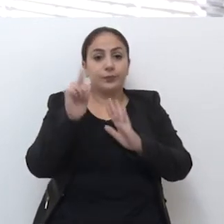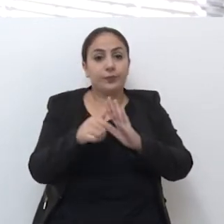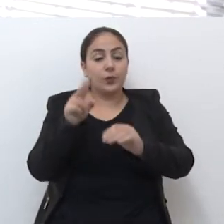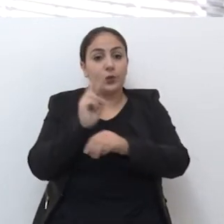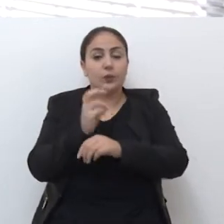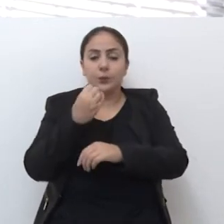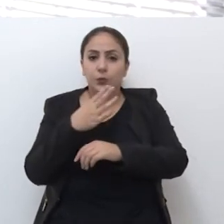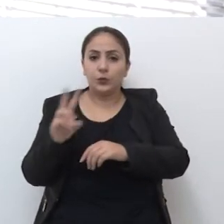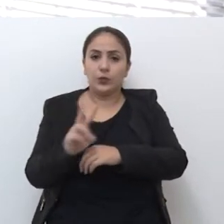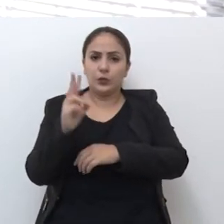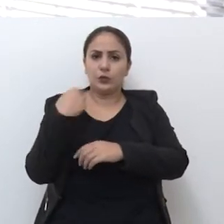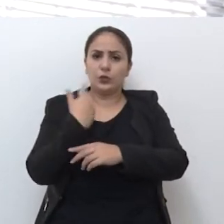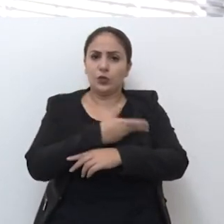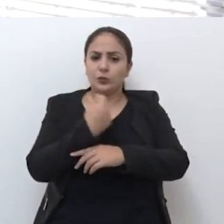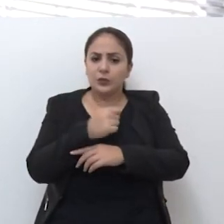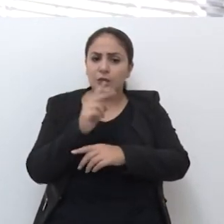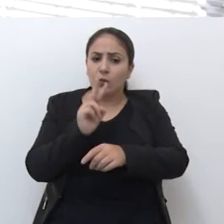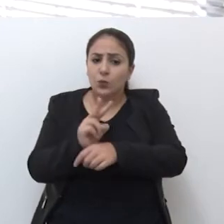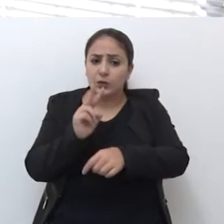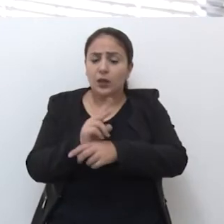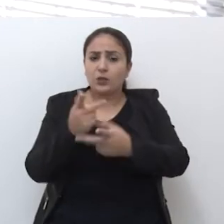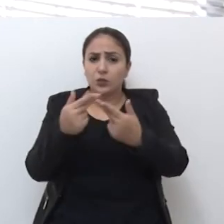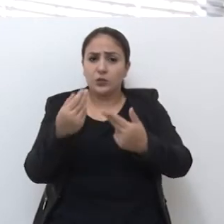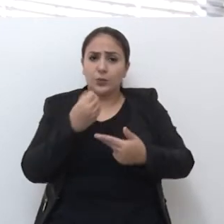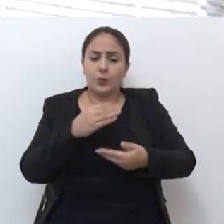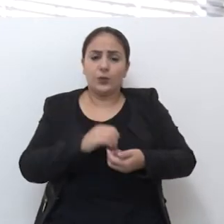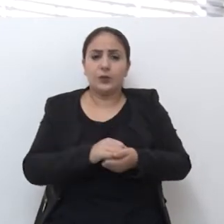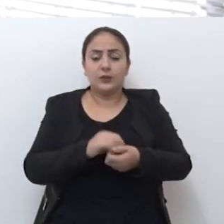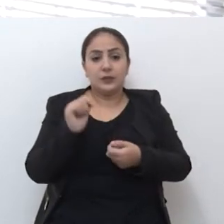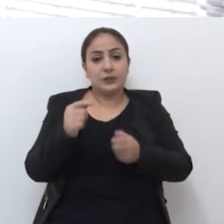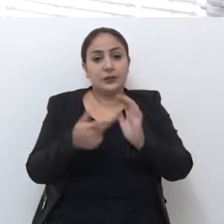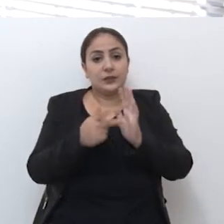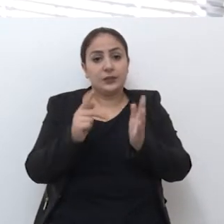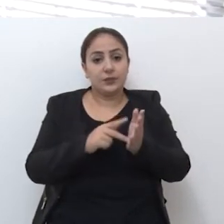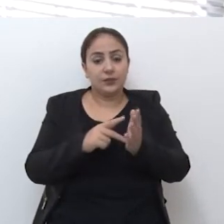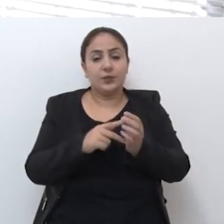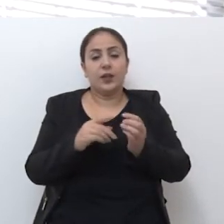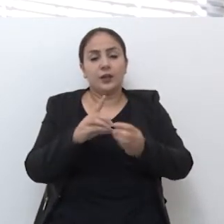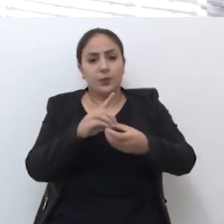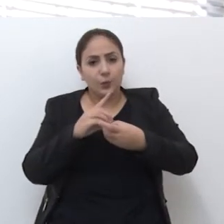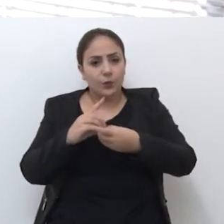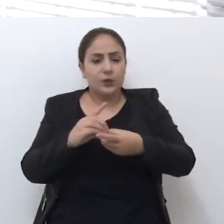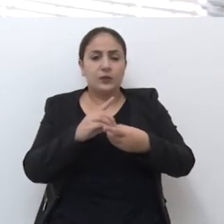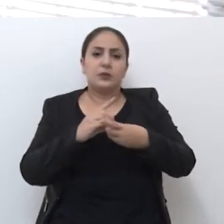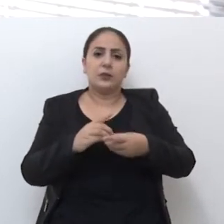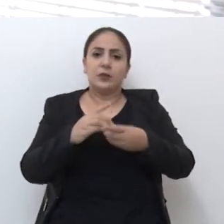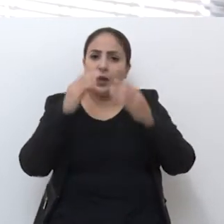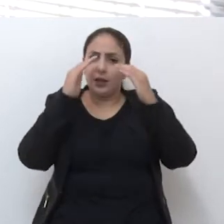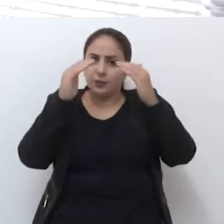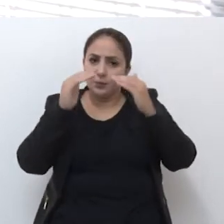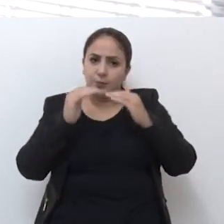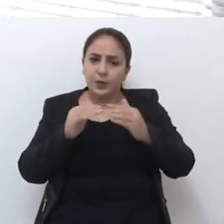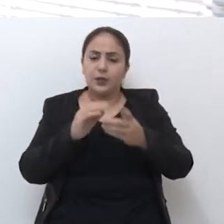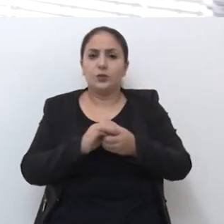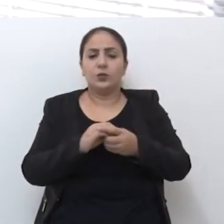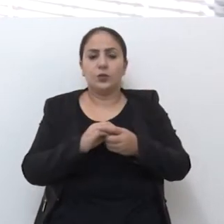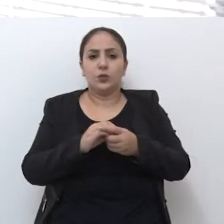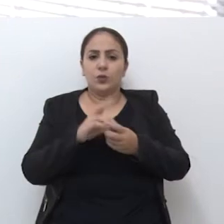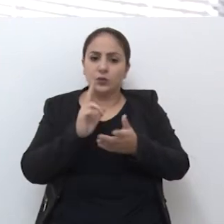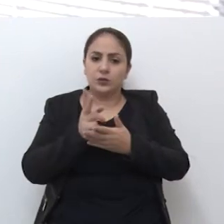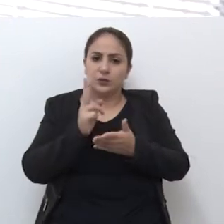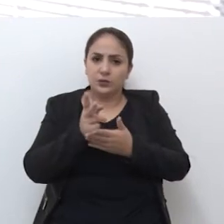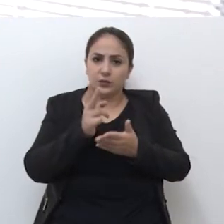pela preservação dos bons valores, a gente precisa conservar as coisas boas. E isso significa conservar a democracia, conservar respeito,